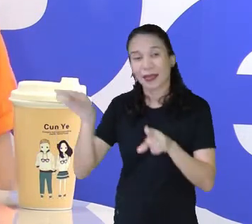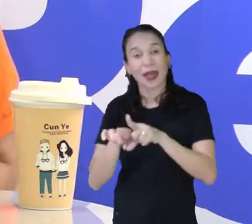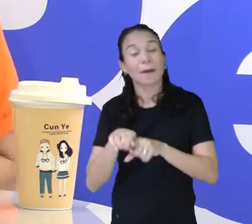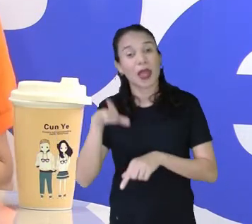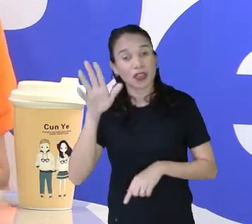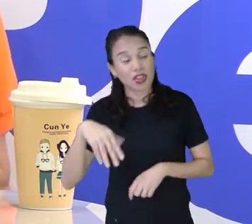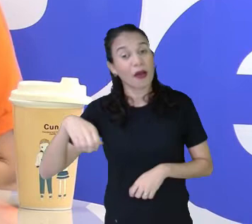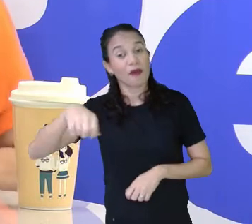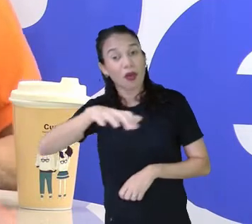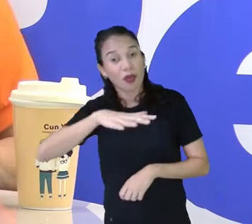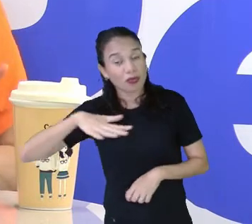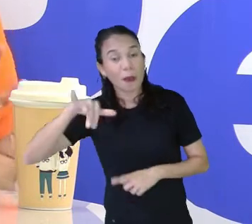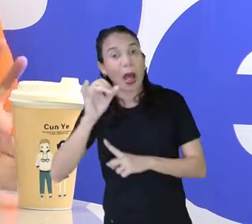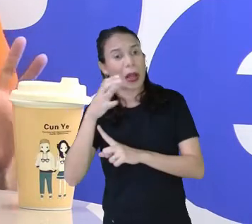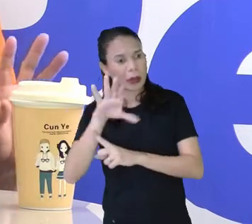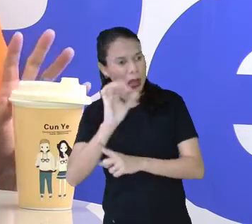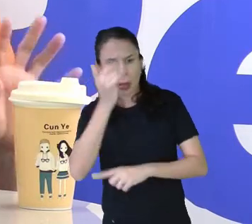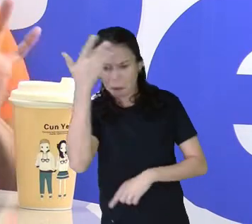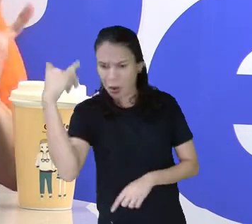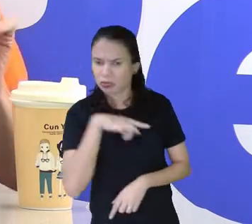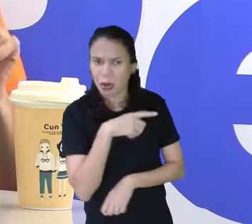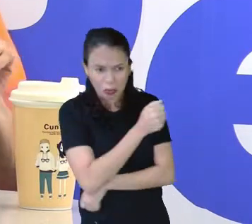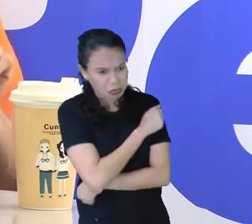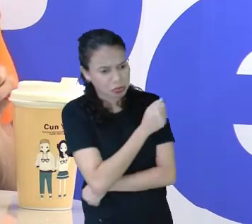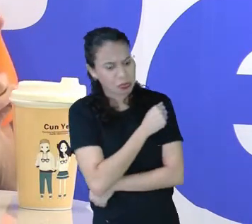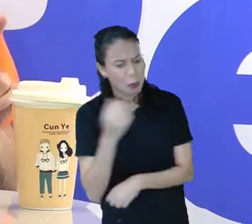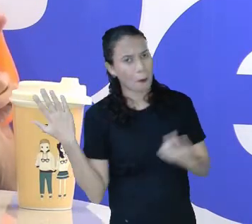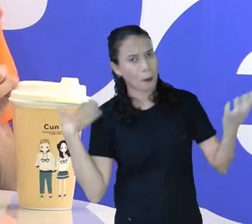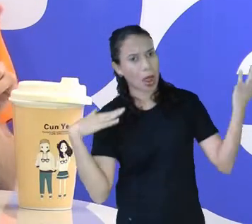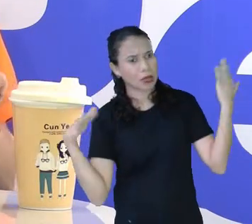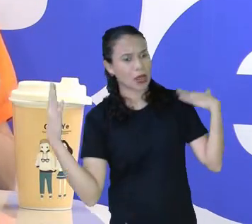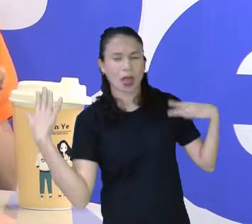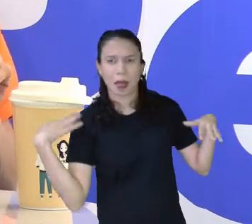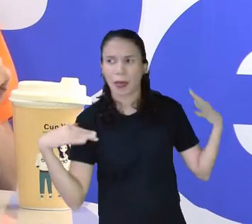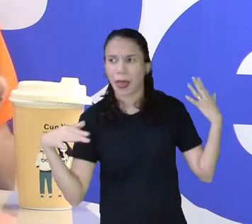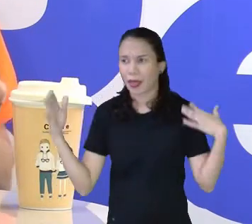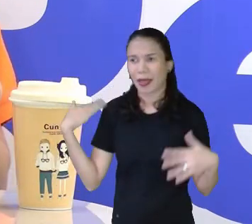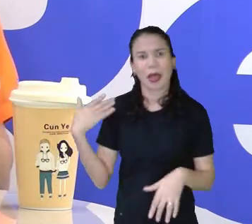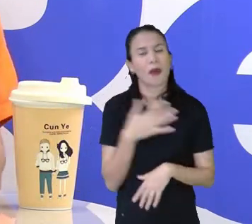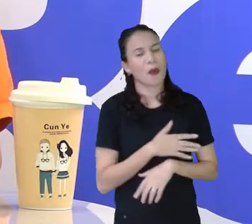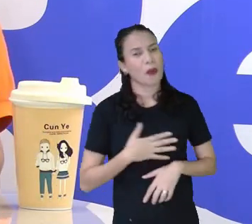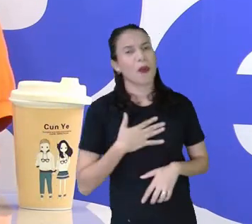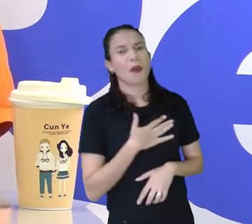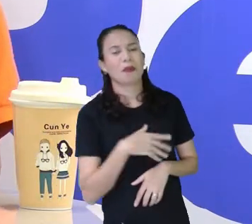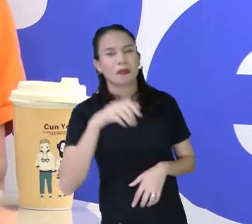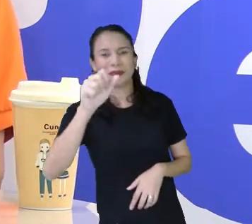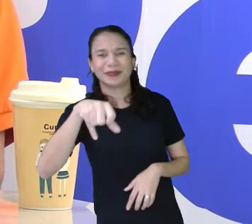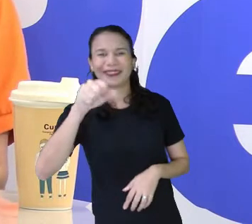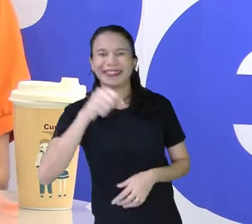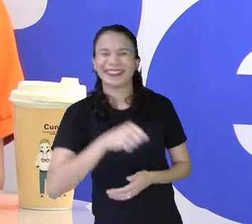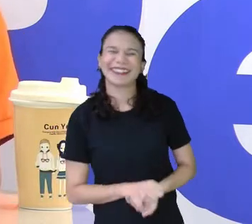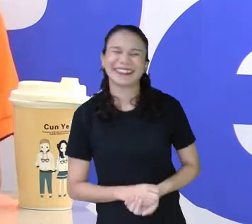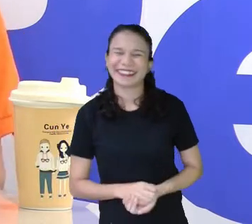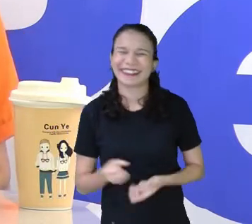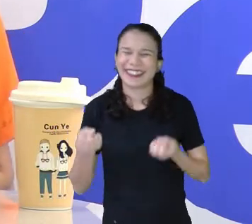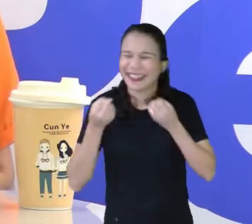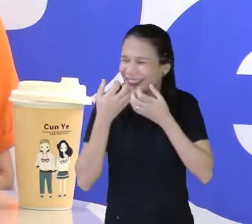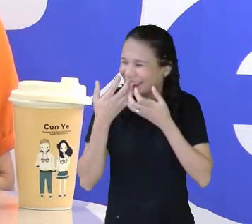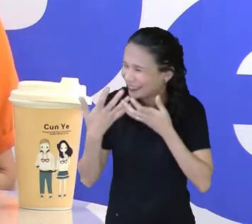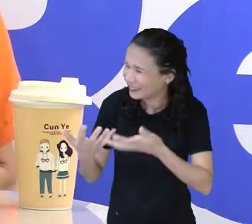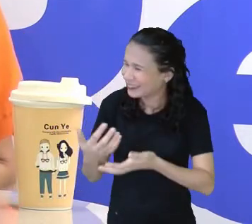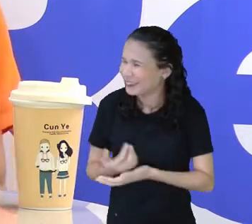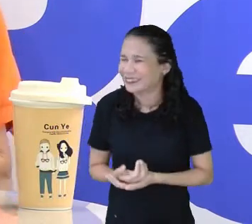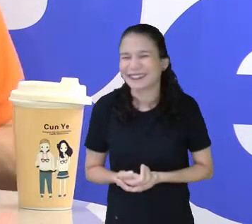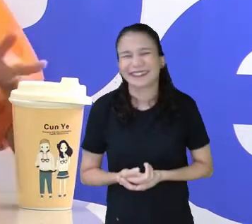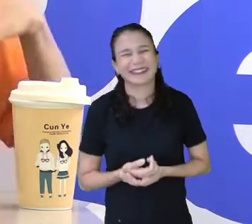Espaço Ciência. Esse povo aí andeja igual a você, viu, Maurício? Eu tô percebendo, olha só. Que coisa boa, e é muito